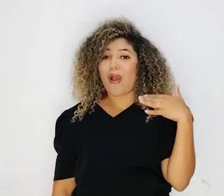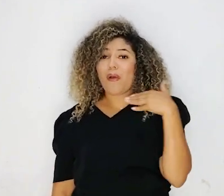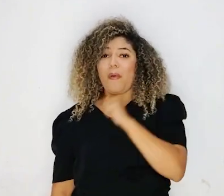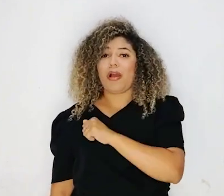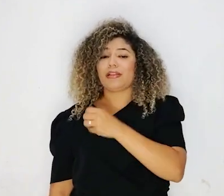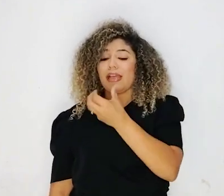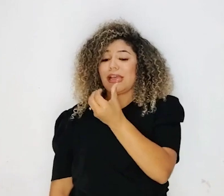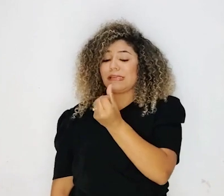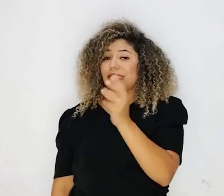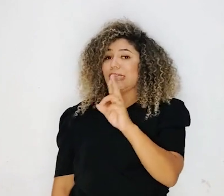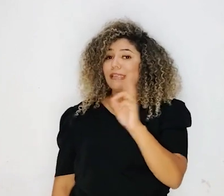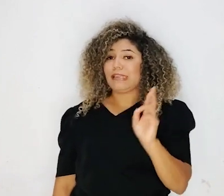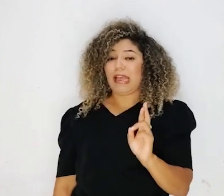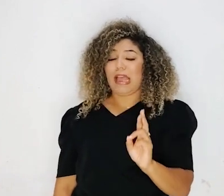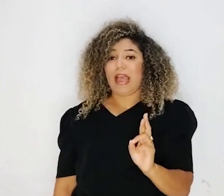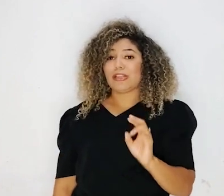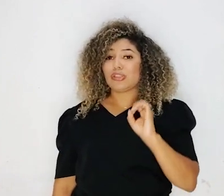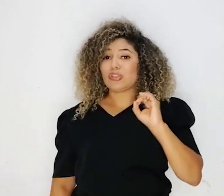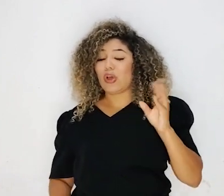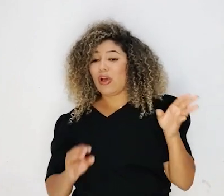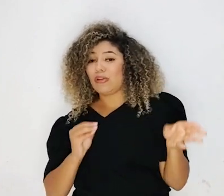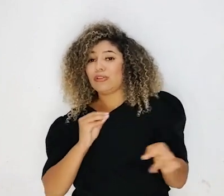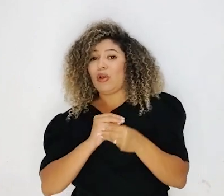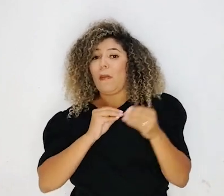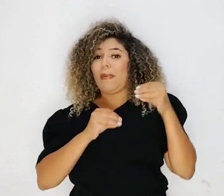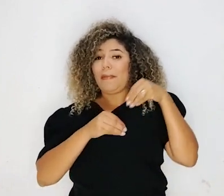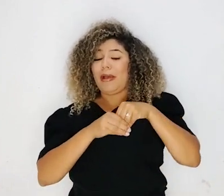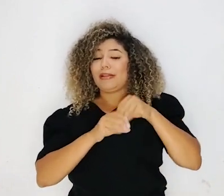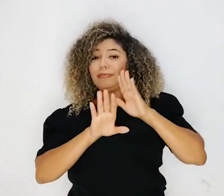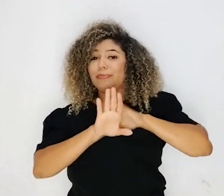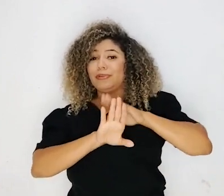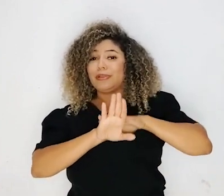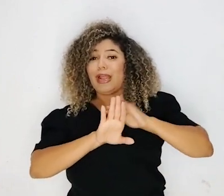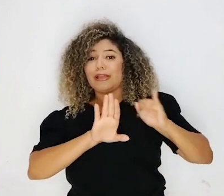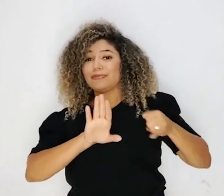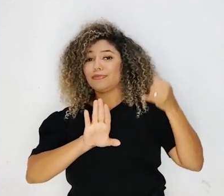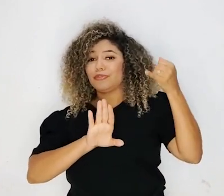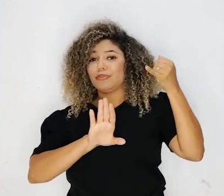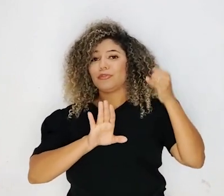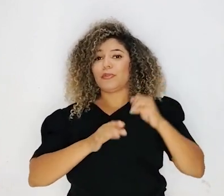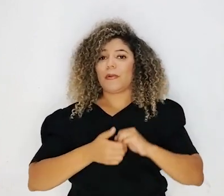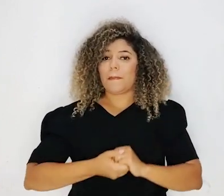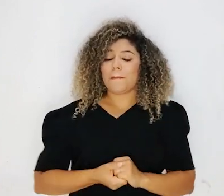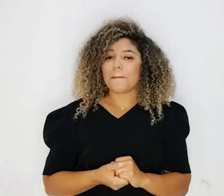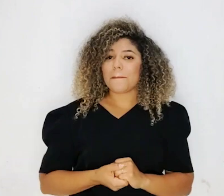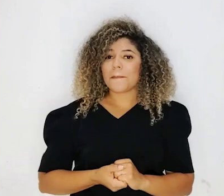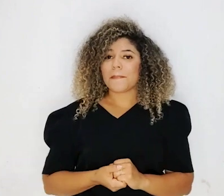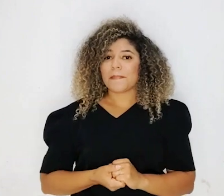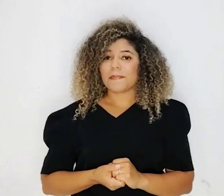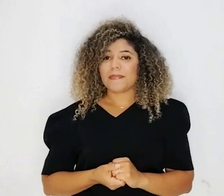quase R$60 somente de juros embutido. Beleza?